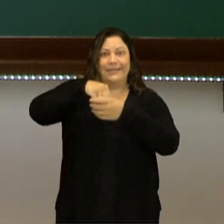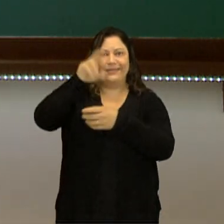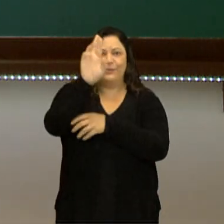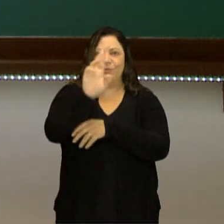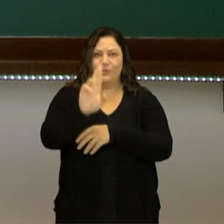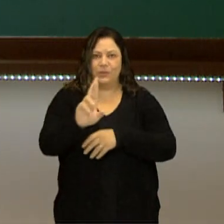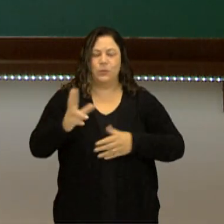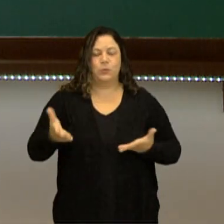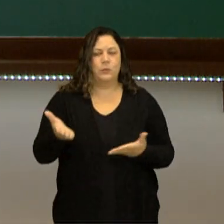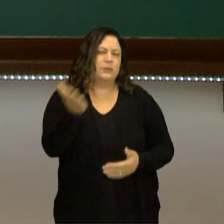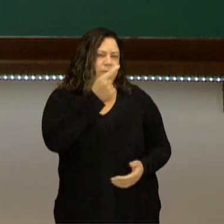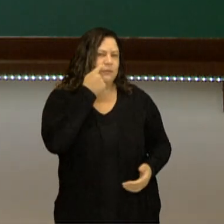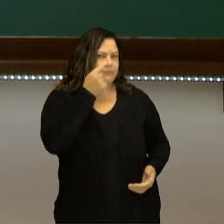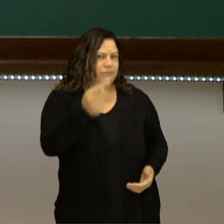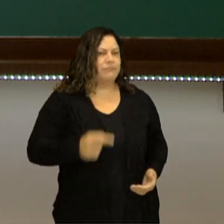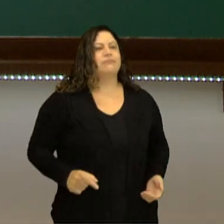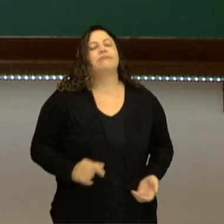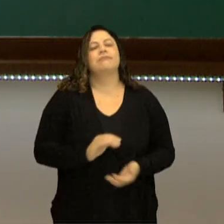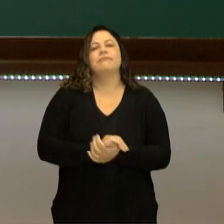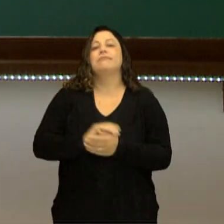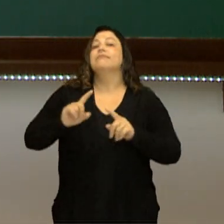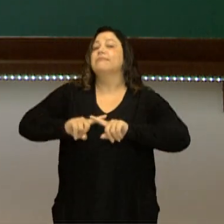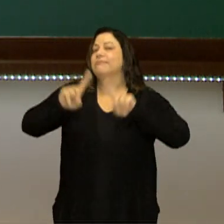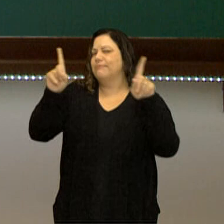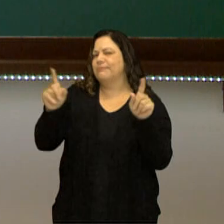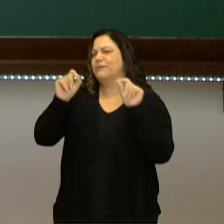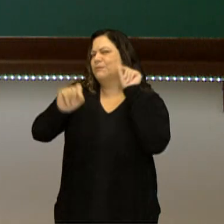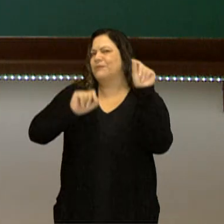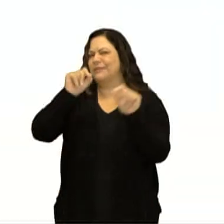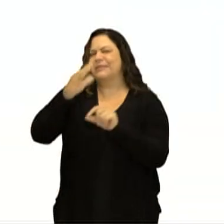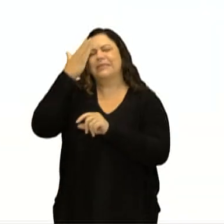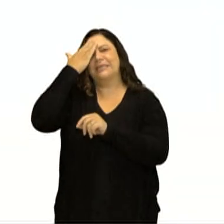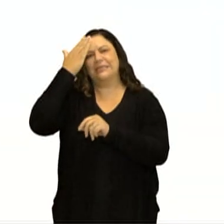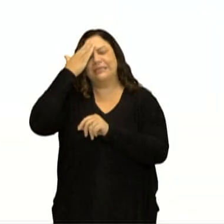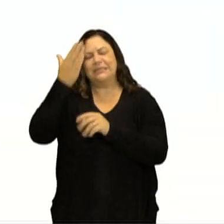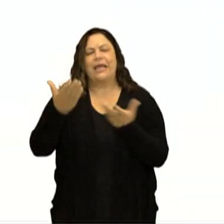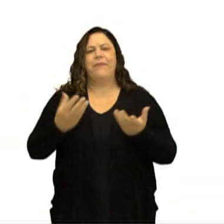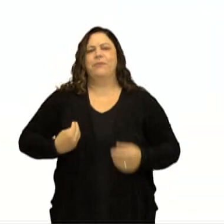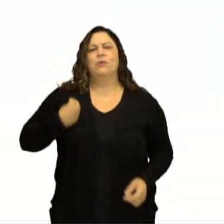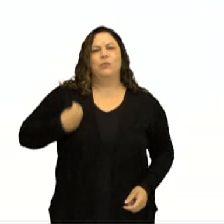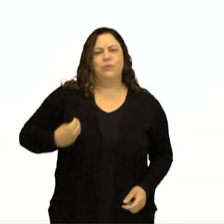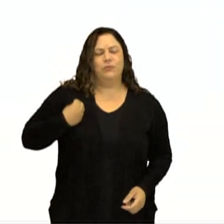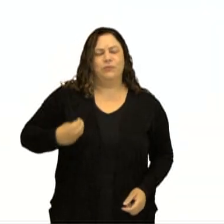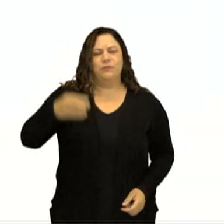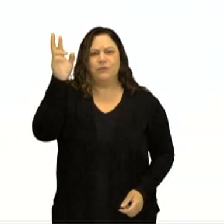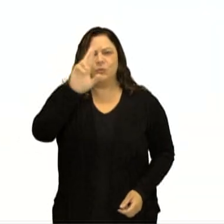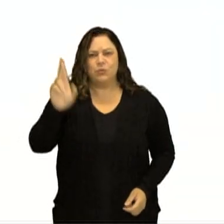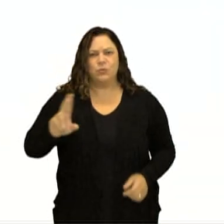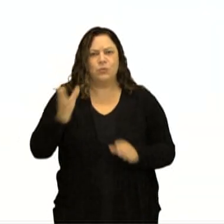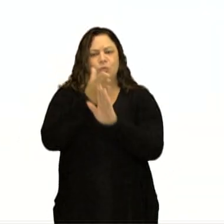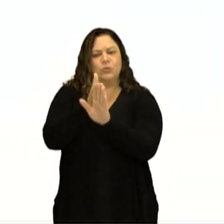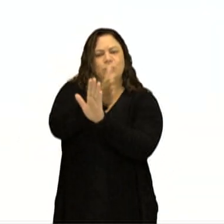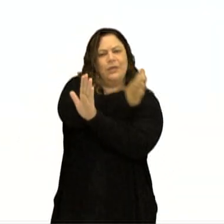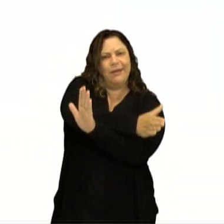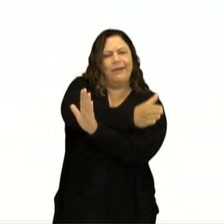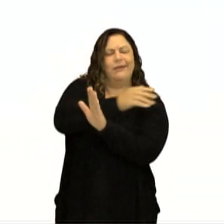lá? Mas eu quero saber, você sabe como viviam os russos antes da Revolução